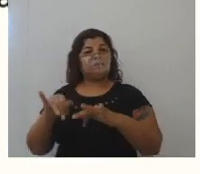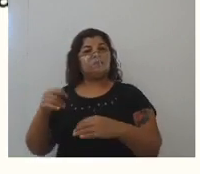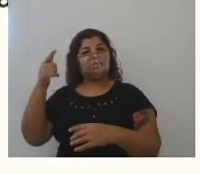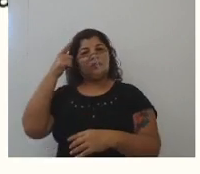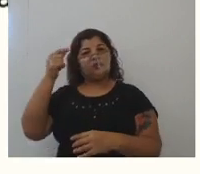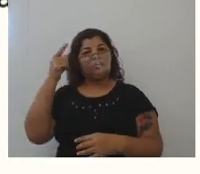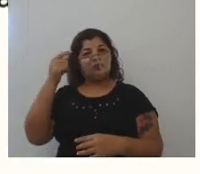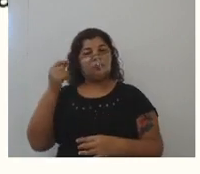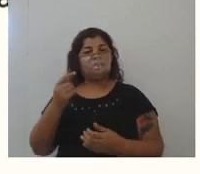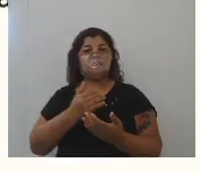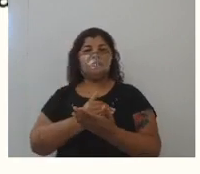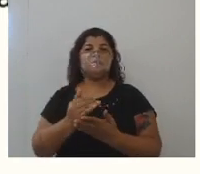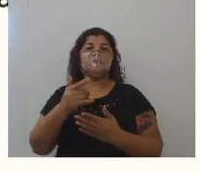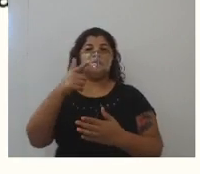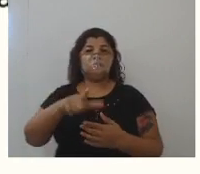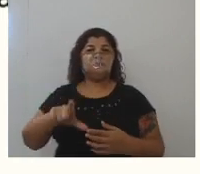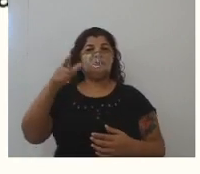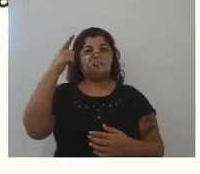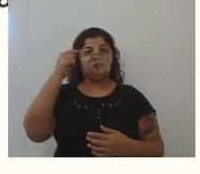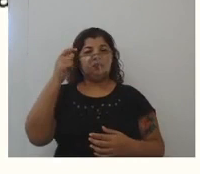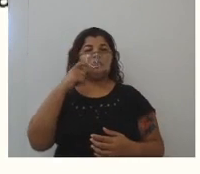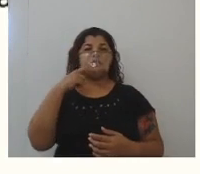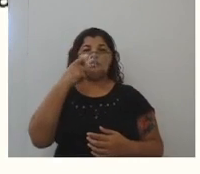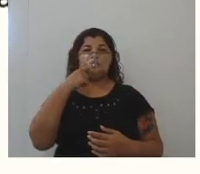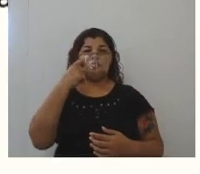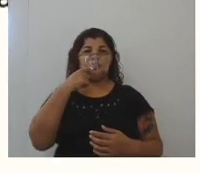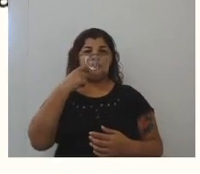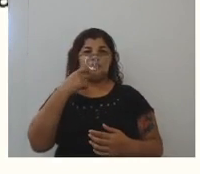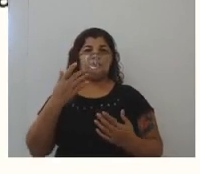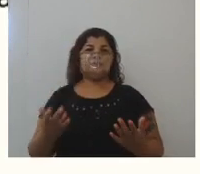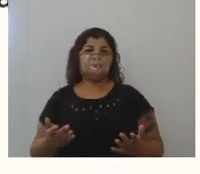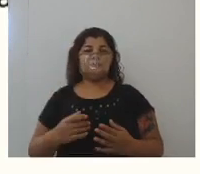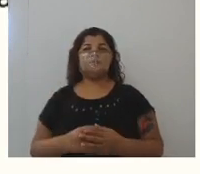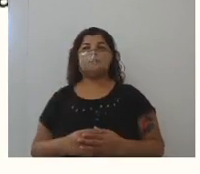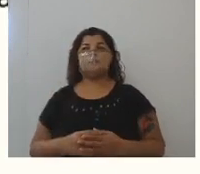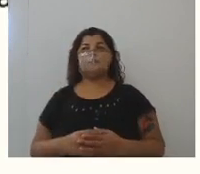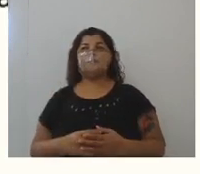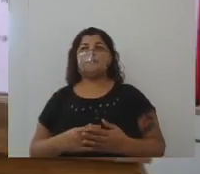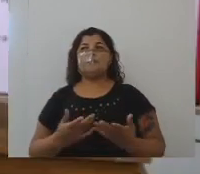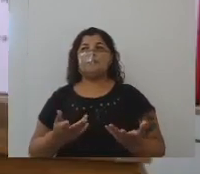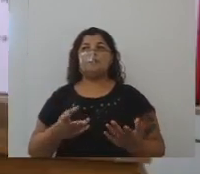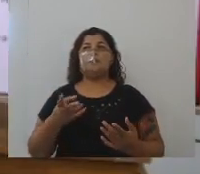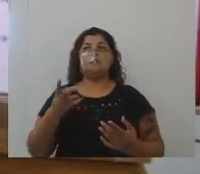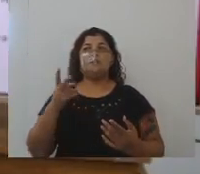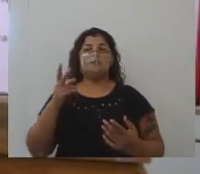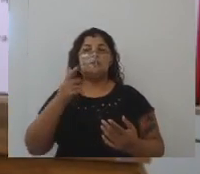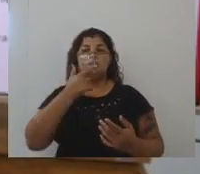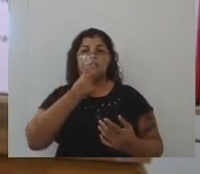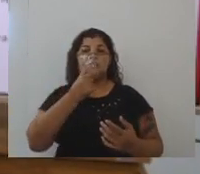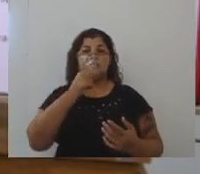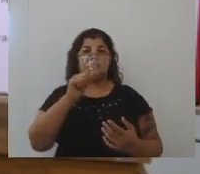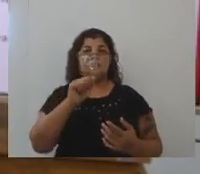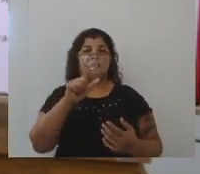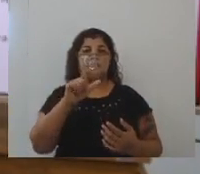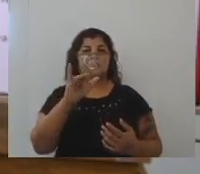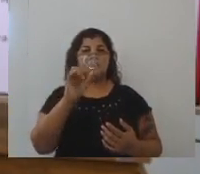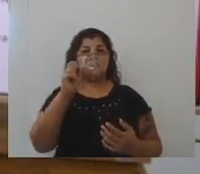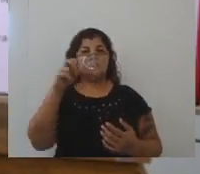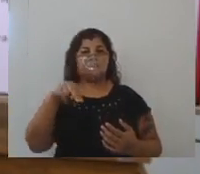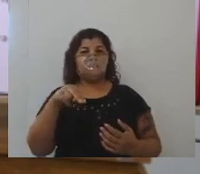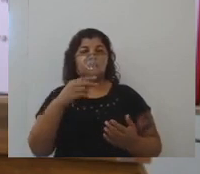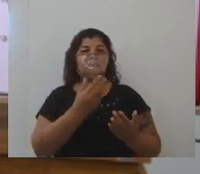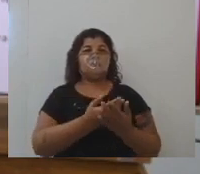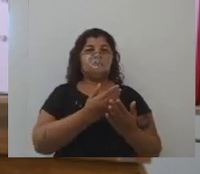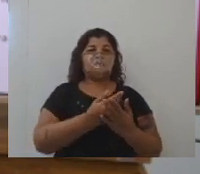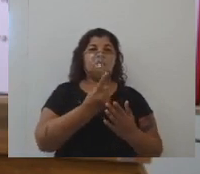faculdade e começar outra de odontologia. Vamos fazer uma análise dessa história do Alisson? Veja só, o Alisson ele vai estudar recursos humanos, mas o